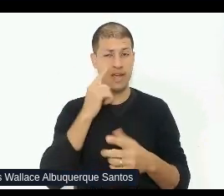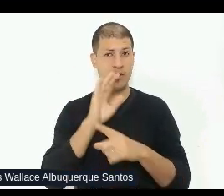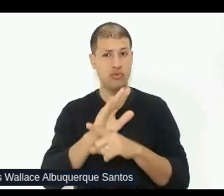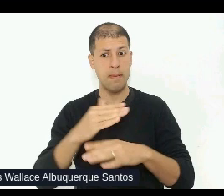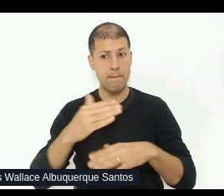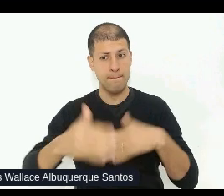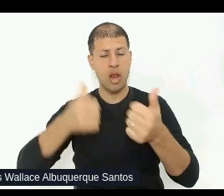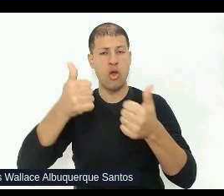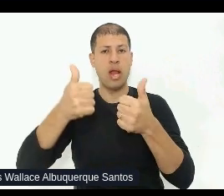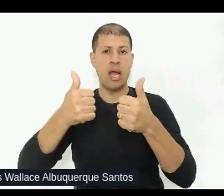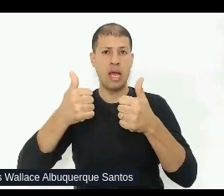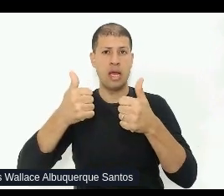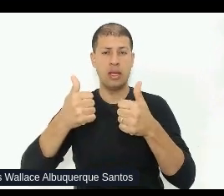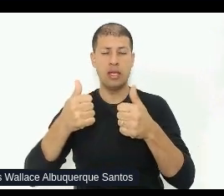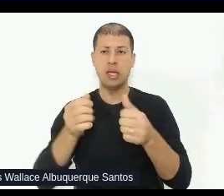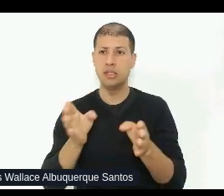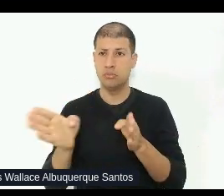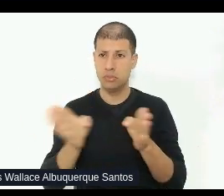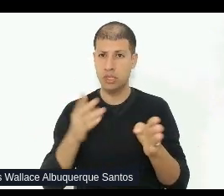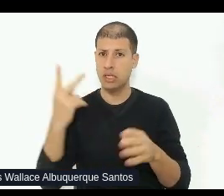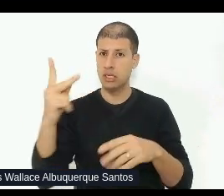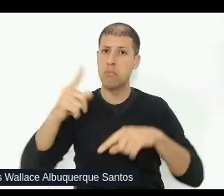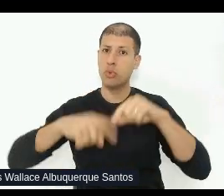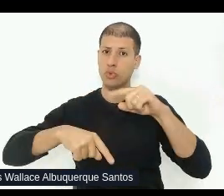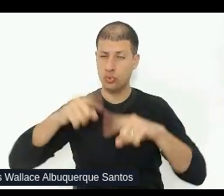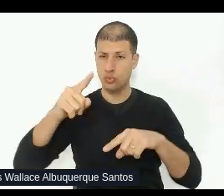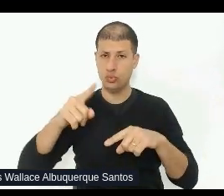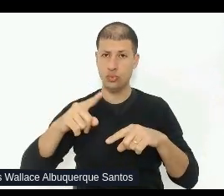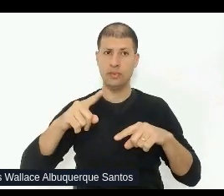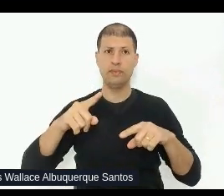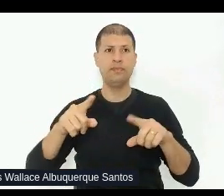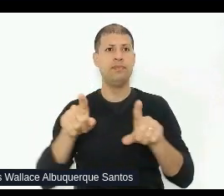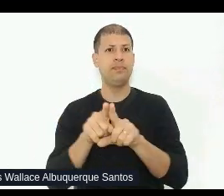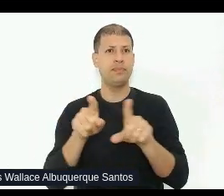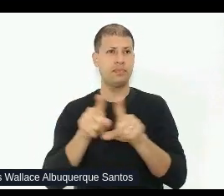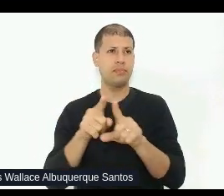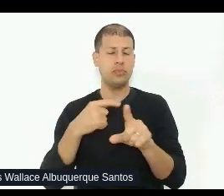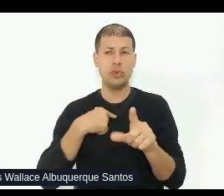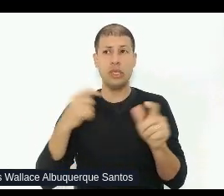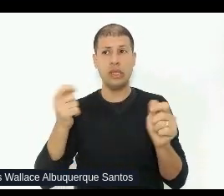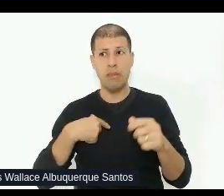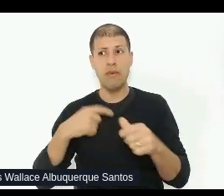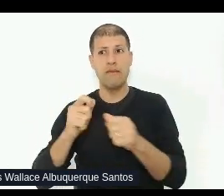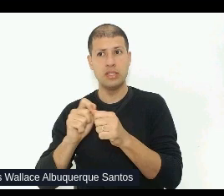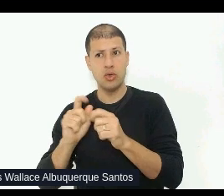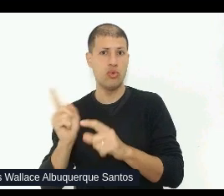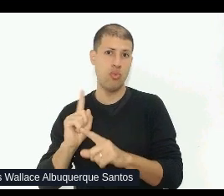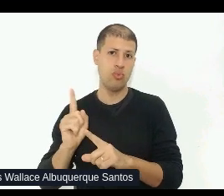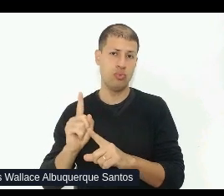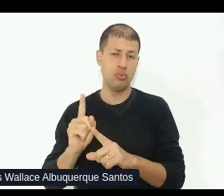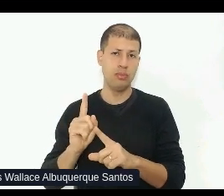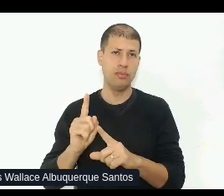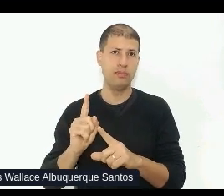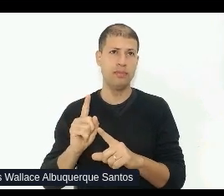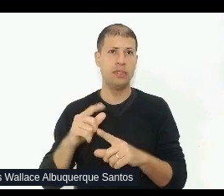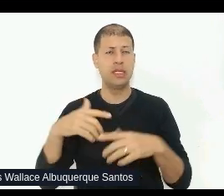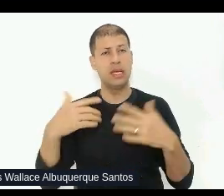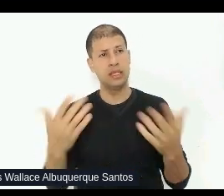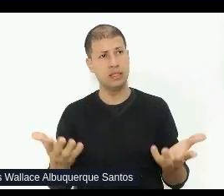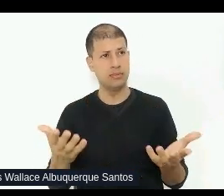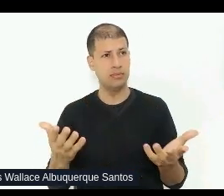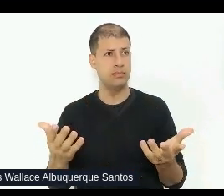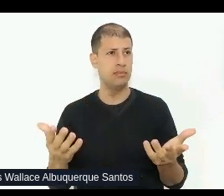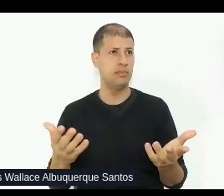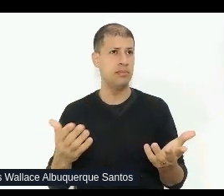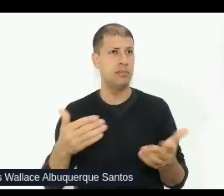tanto a acessibilidade do produto, né, e do que eu não poderia fazer. E aí, assim, a